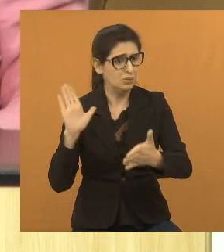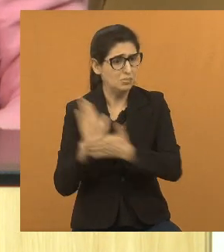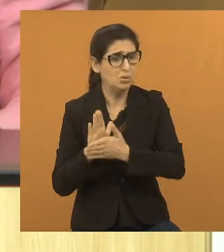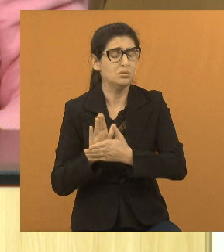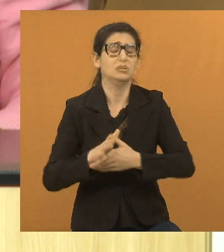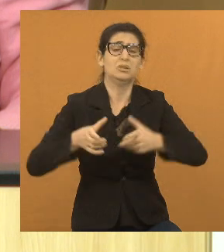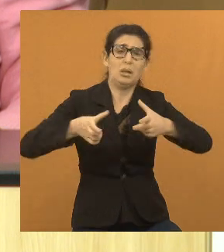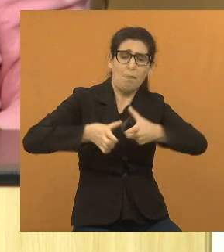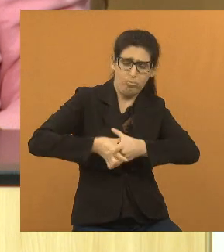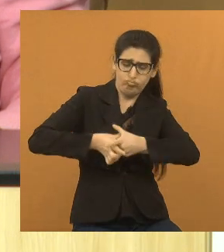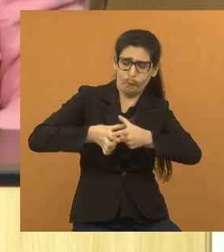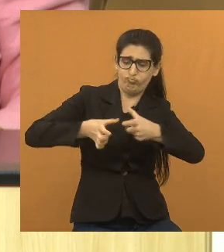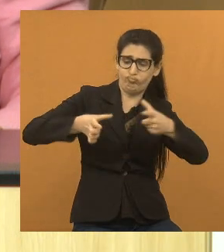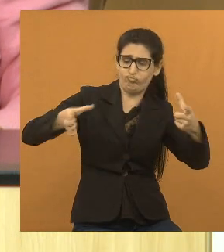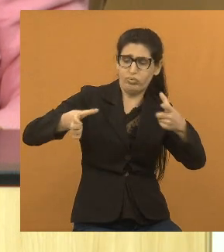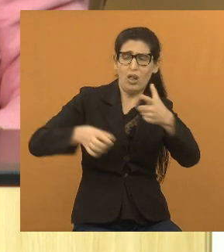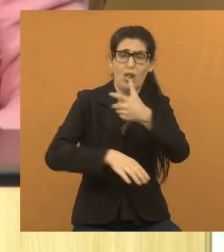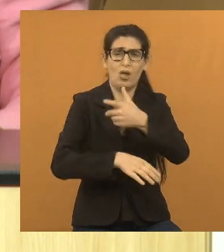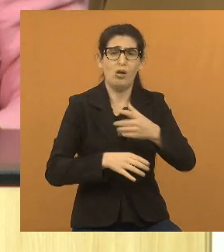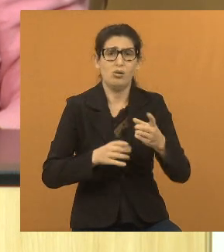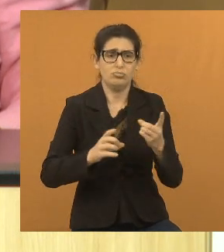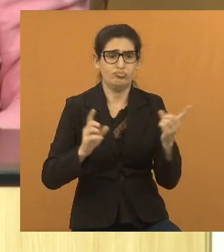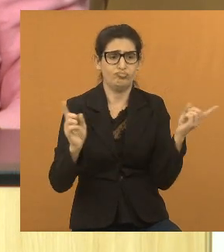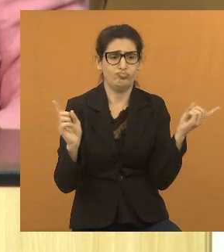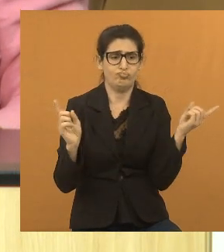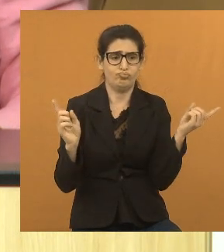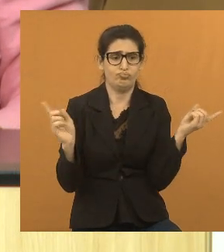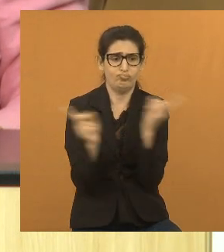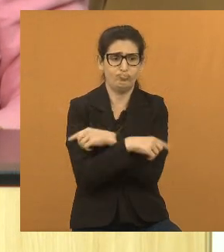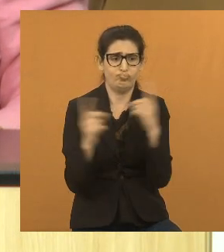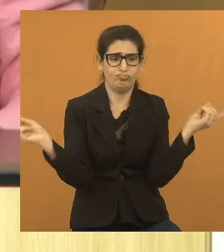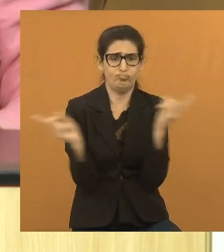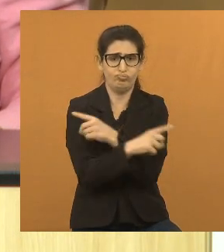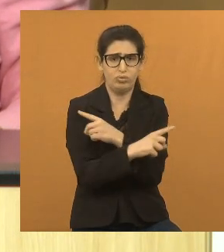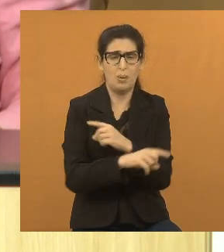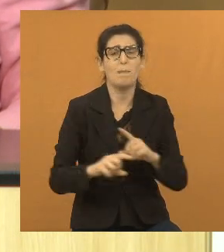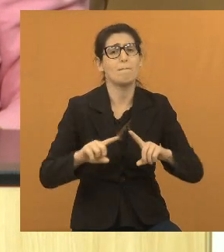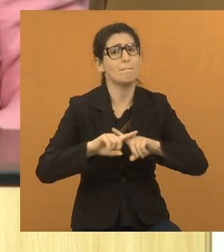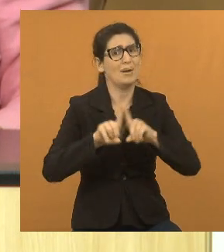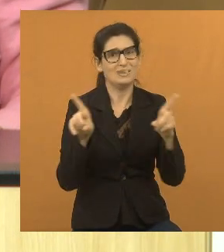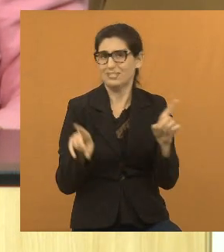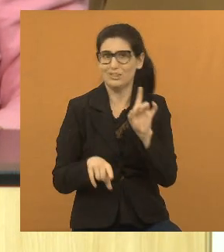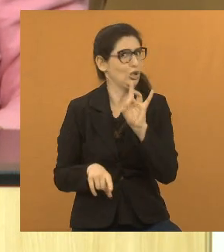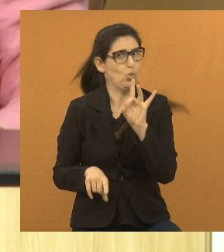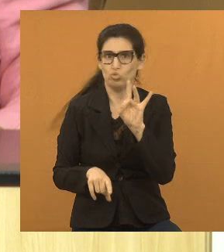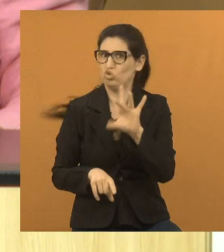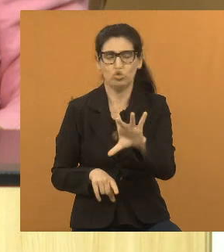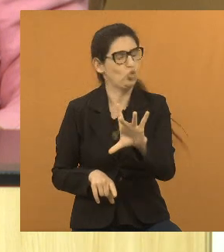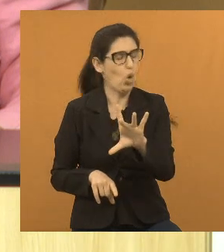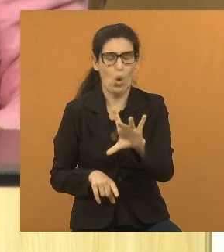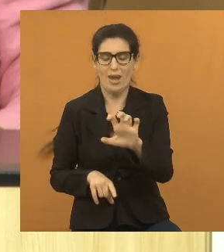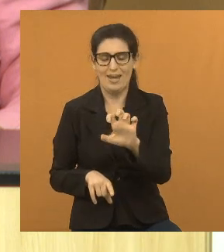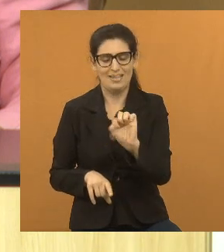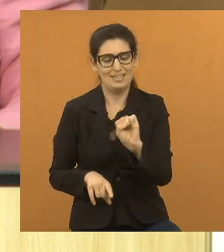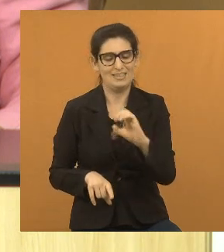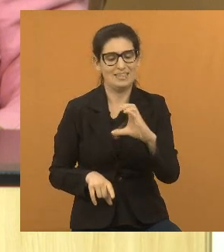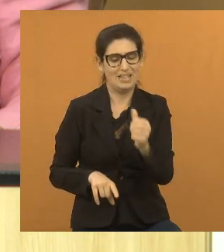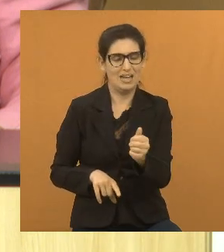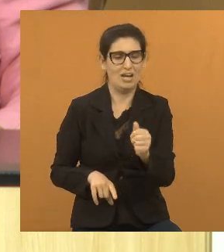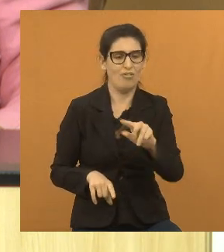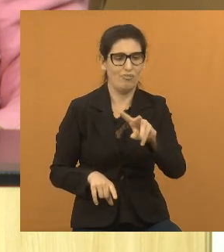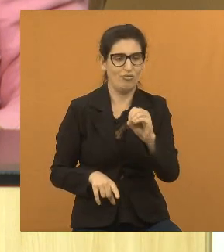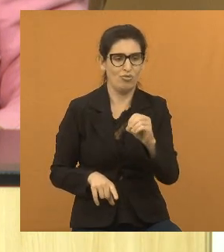viário naquela região, mas não atingindo exatamente a Scavone, que eu dependo de aprovação no Estado,